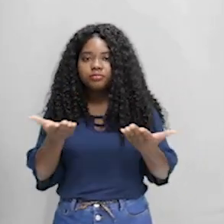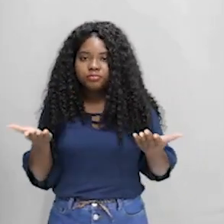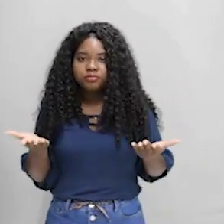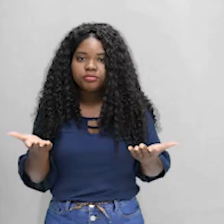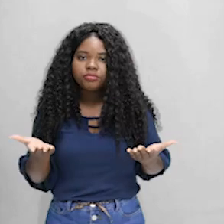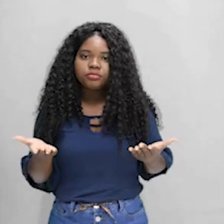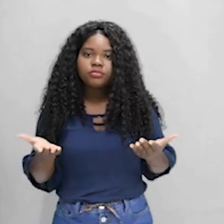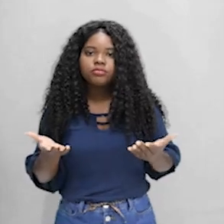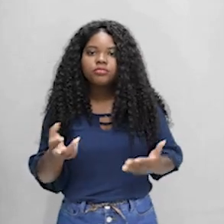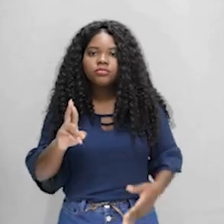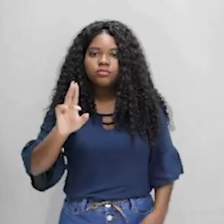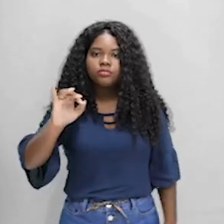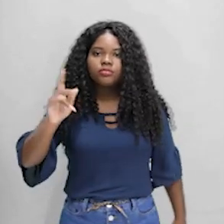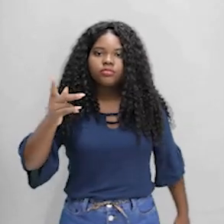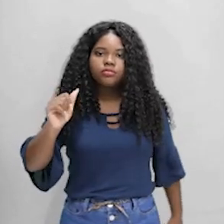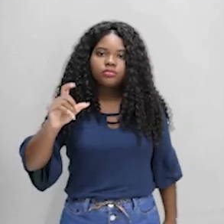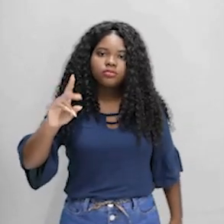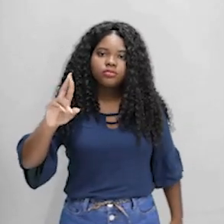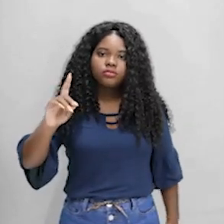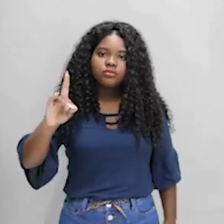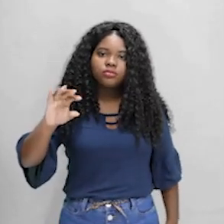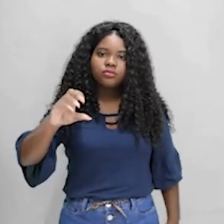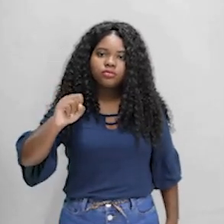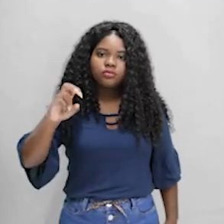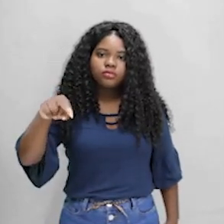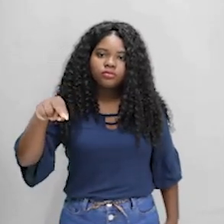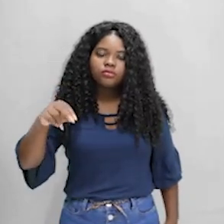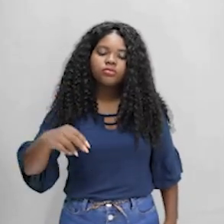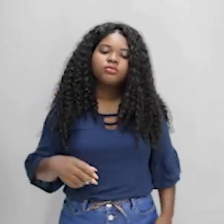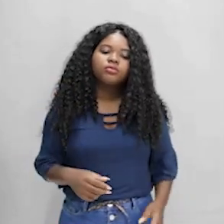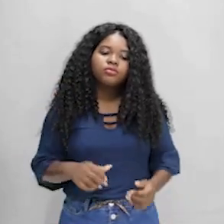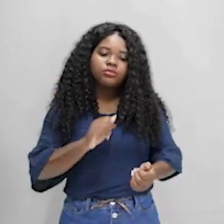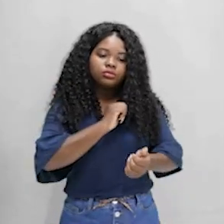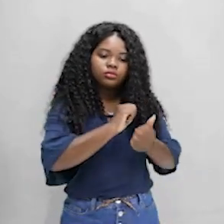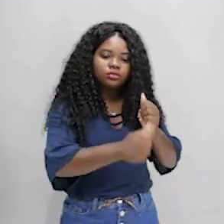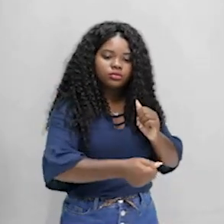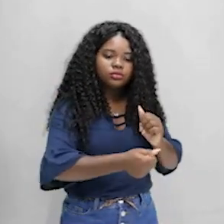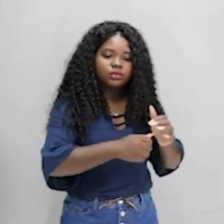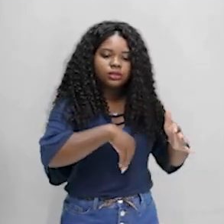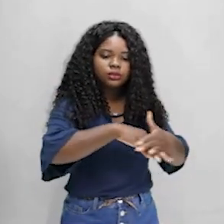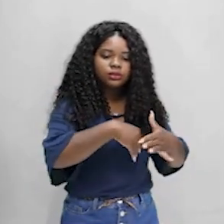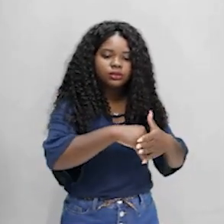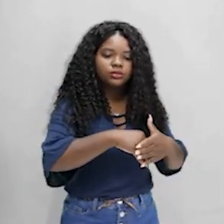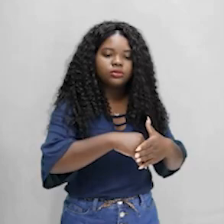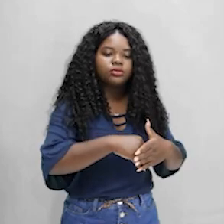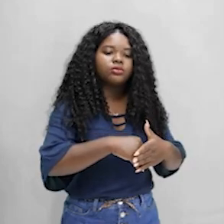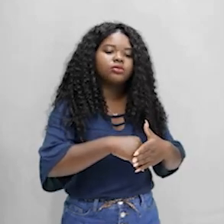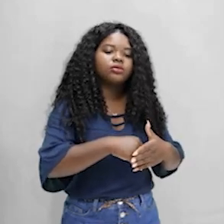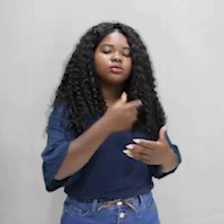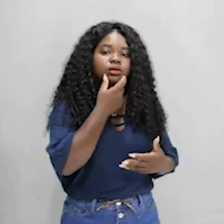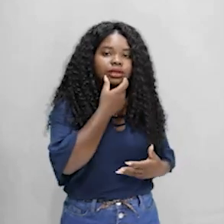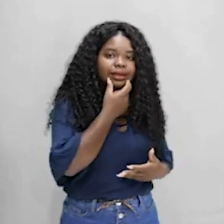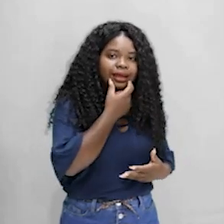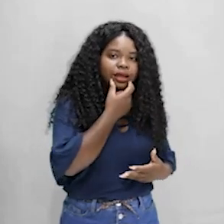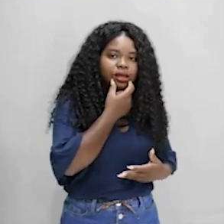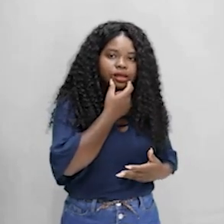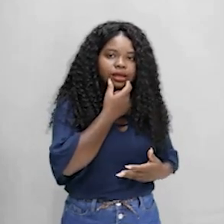vocês. Richarlison da seleção brasileira, jogador de um time da liga inglesa. Terminou a temporada inglesa, ele veio